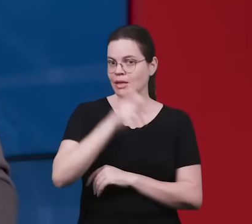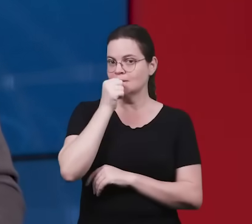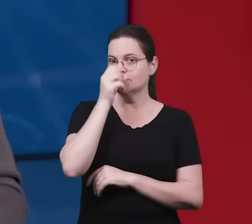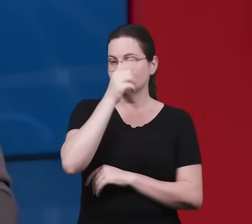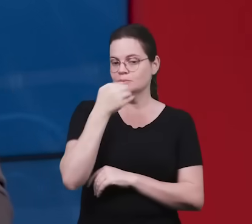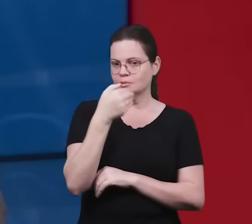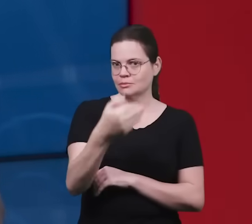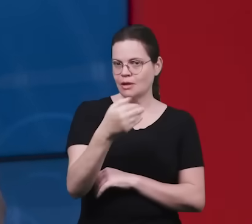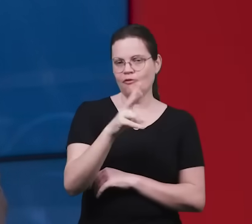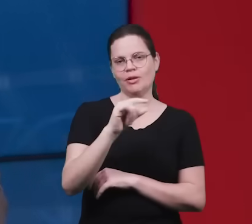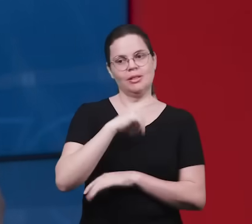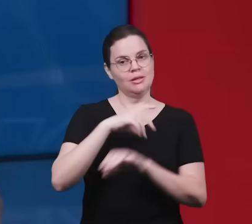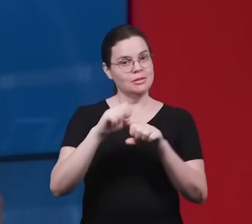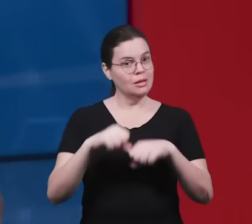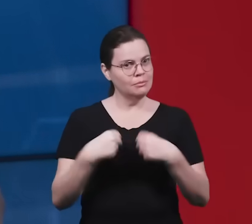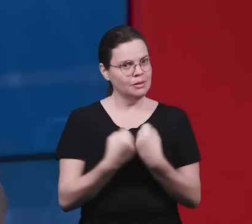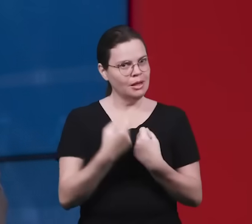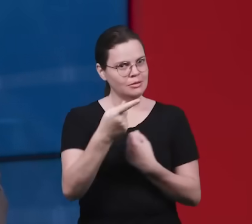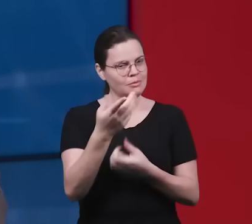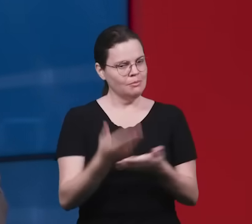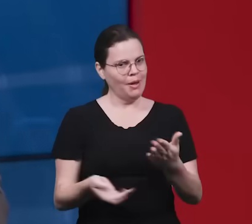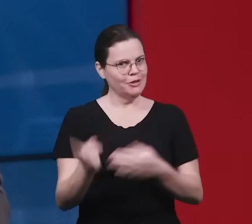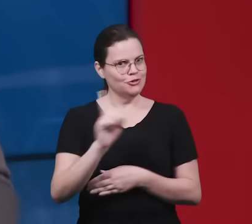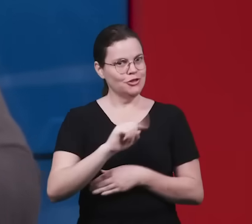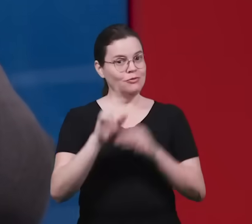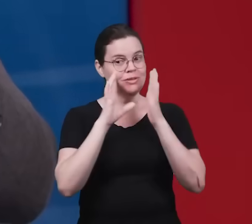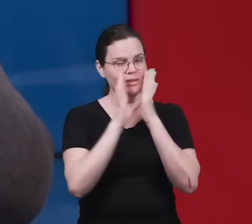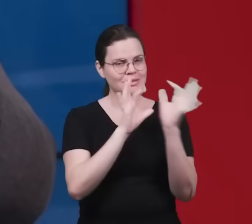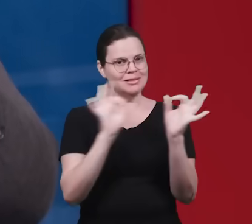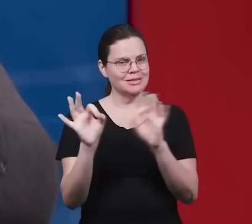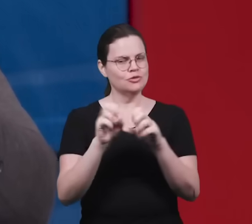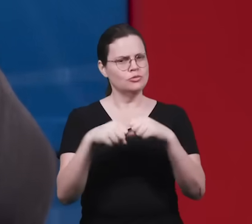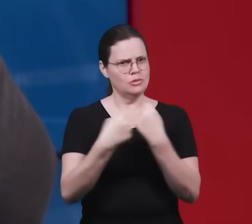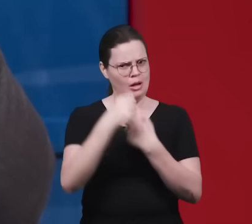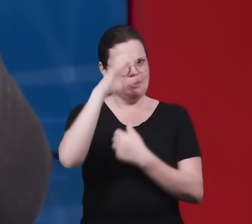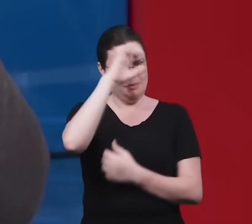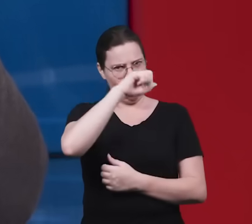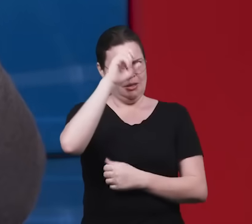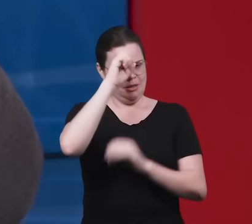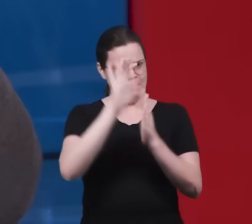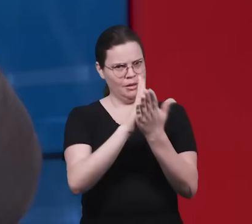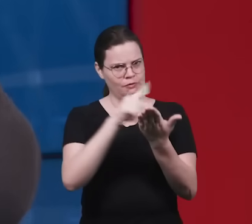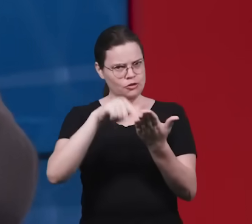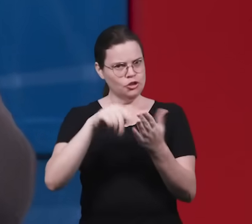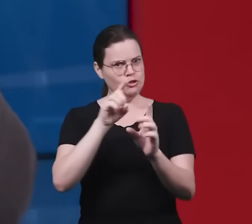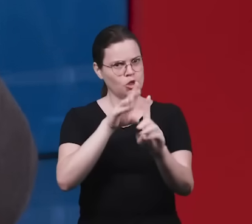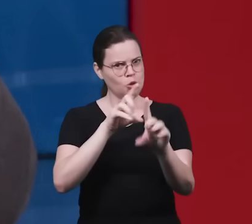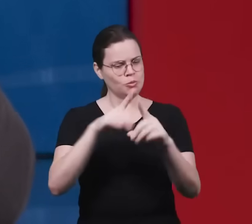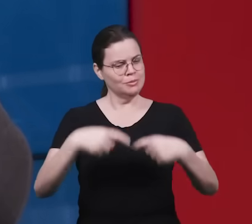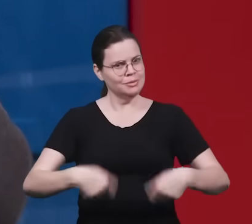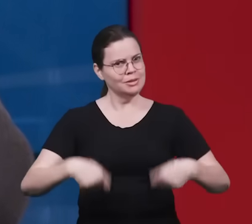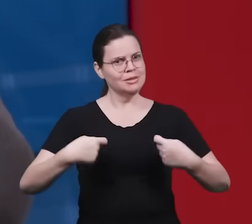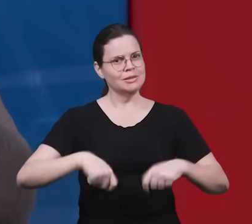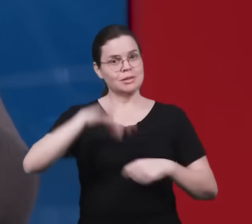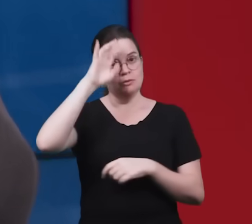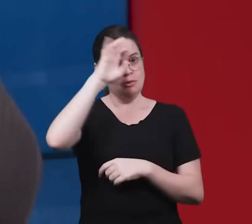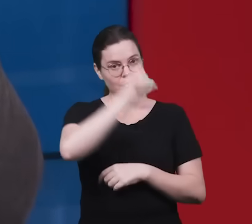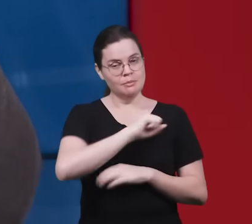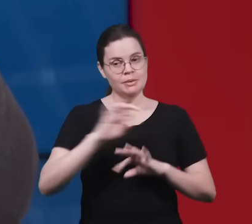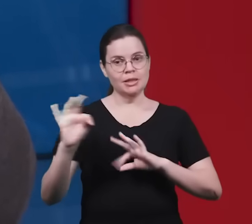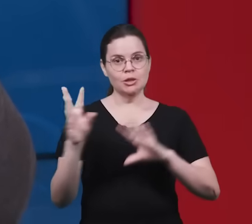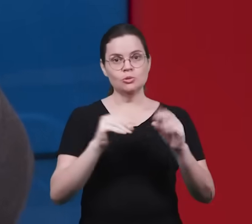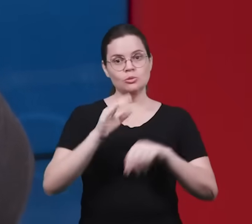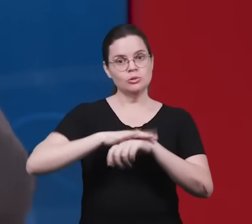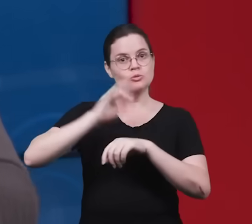vez que nesse final de semana tem seminário e você vai acompanhar o seminário, vamos aprender mais da palavra de Deus, a sua doutrina, vamos aprender